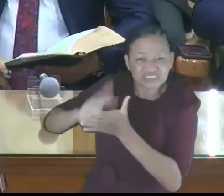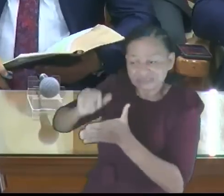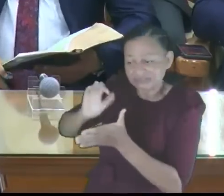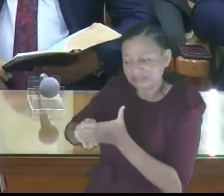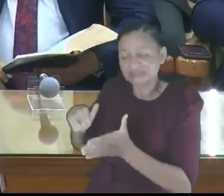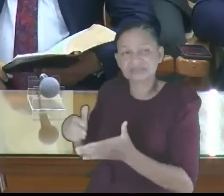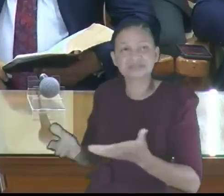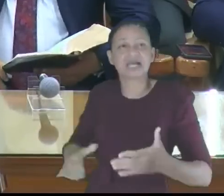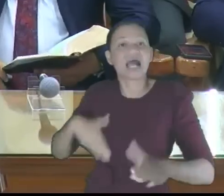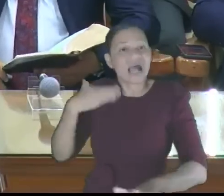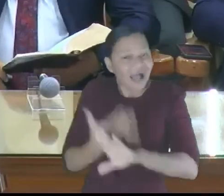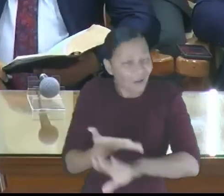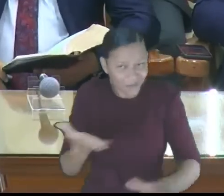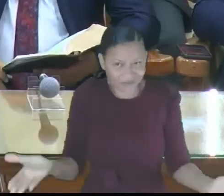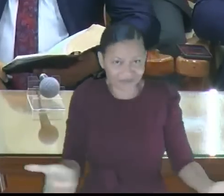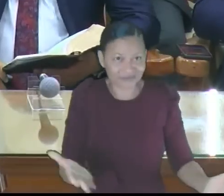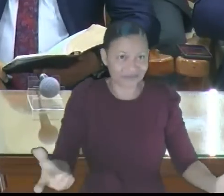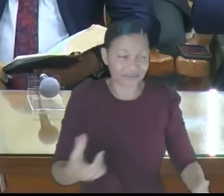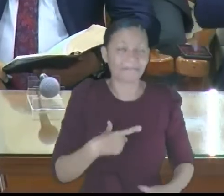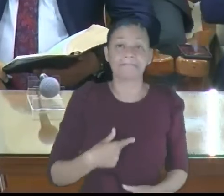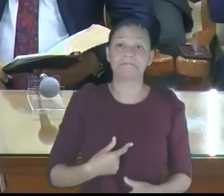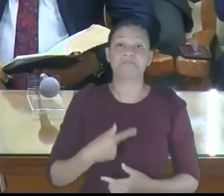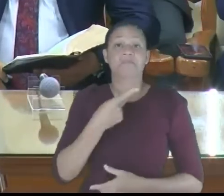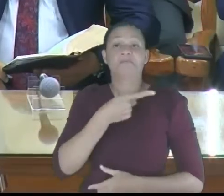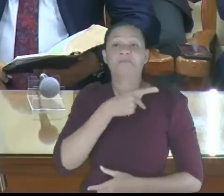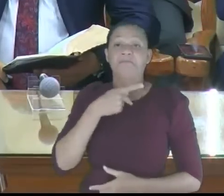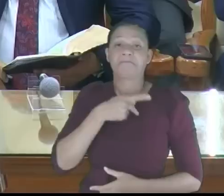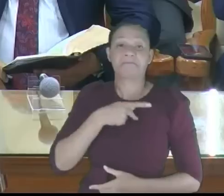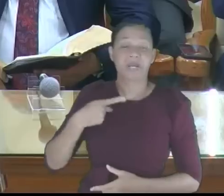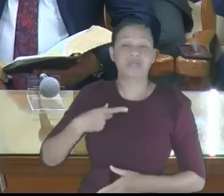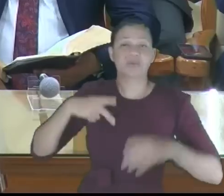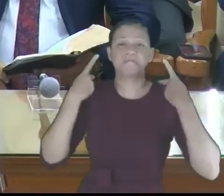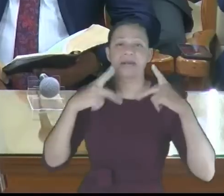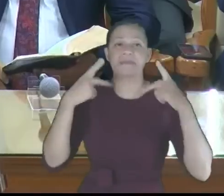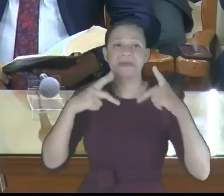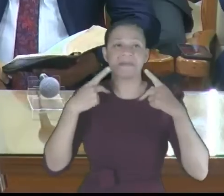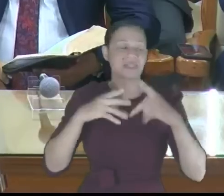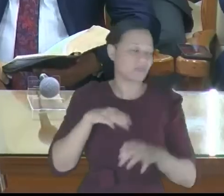ensinou. Ainda hoje tem gente assim, pastor dá doutrina na igreja, e alguém fica: